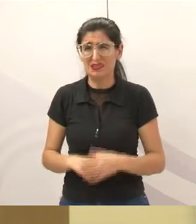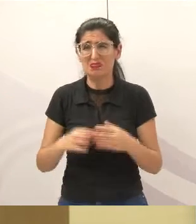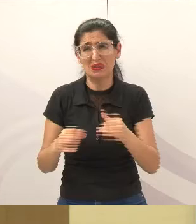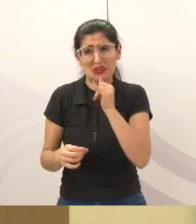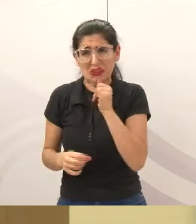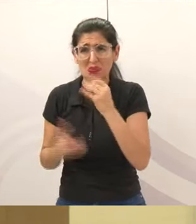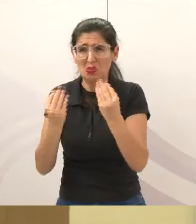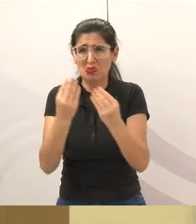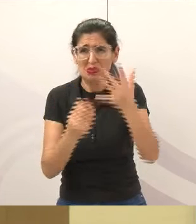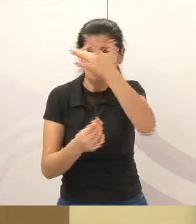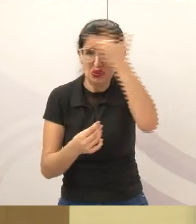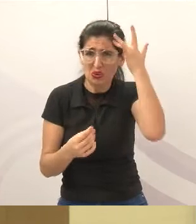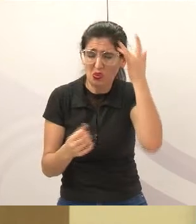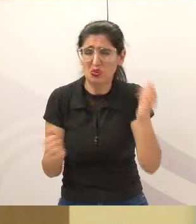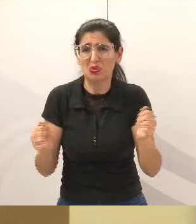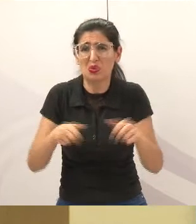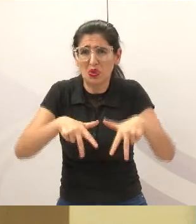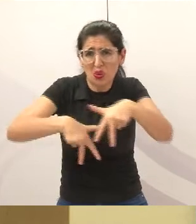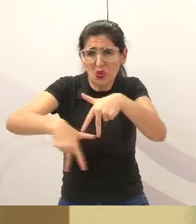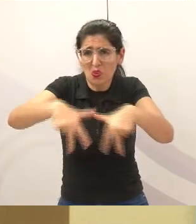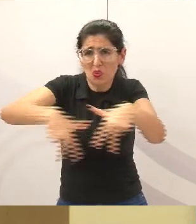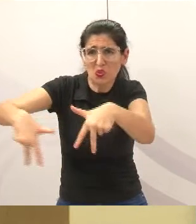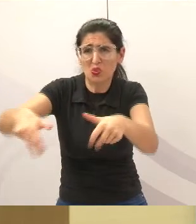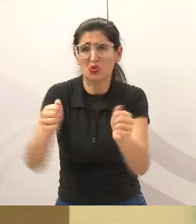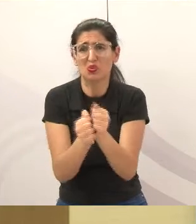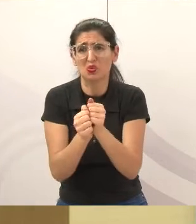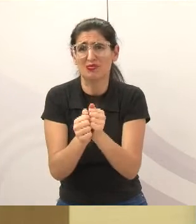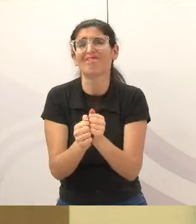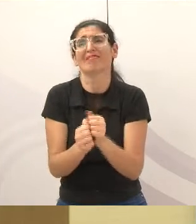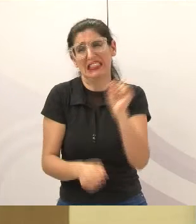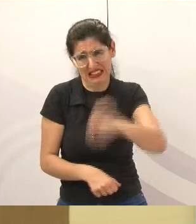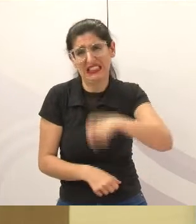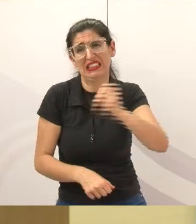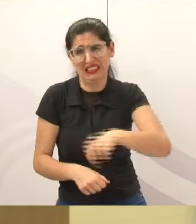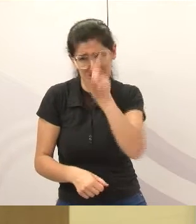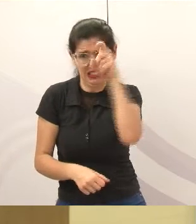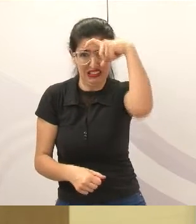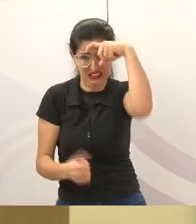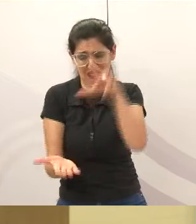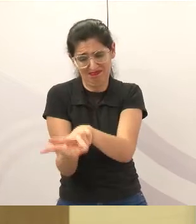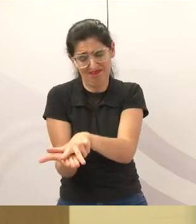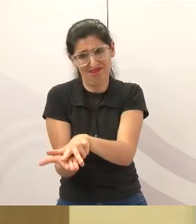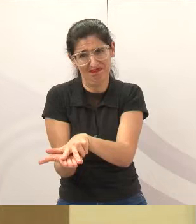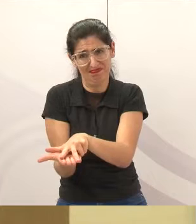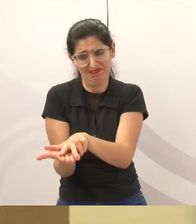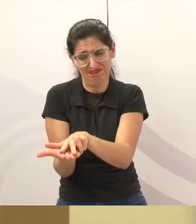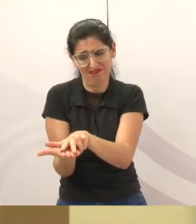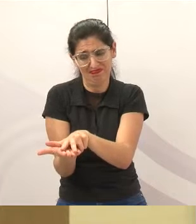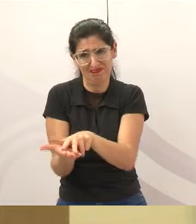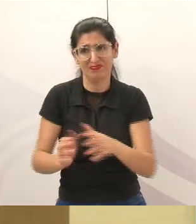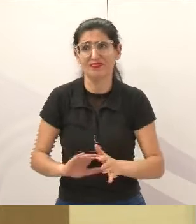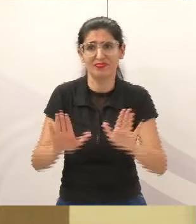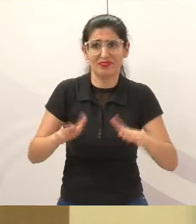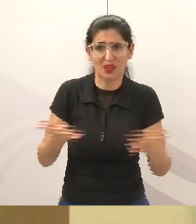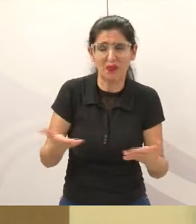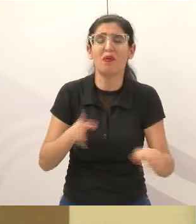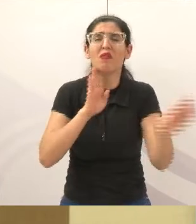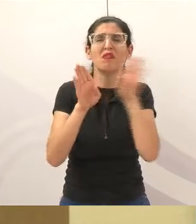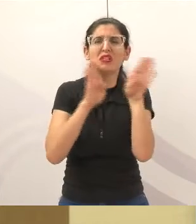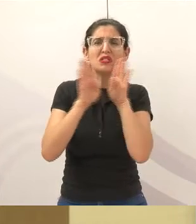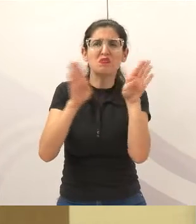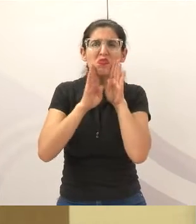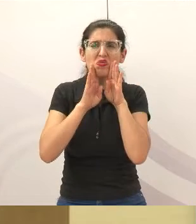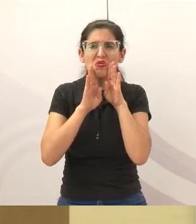lares, que vai usar os leitos dos hospitais. Tem uma fobia muito grande, às vezes, do Facebook, que as